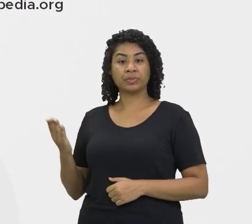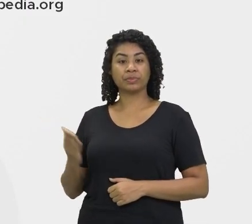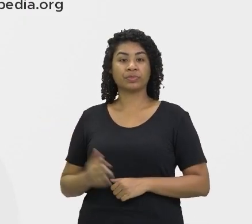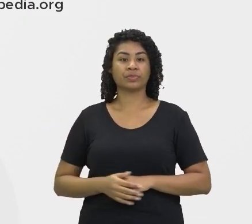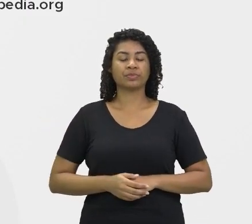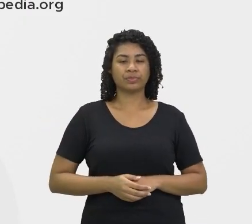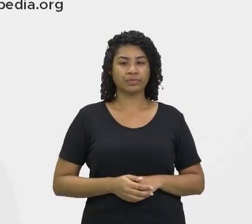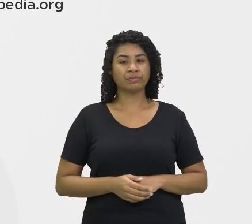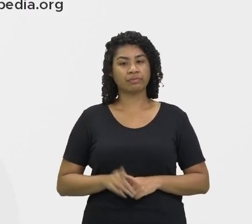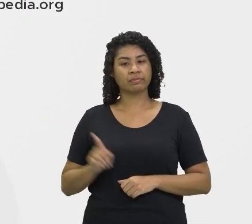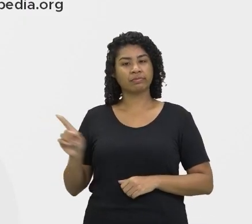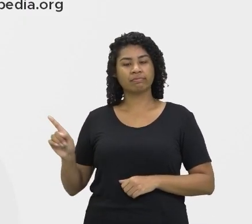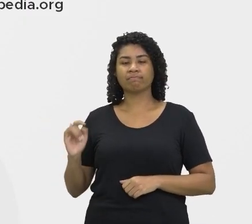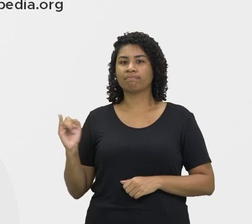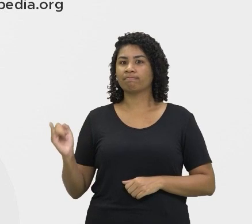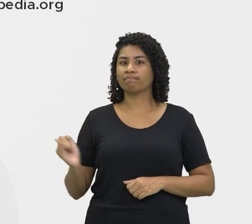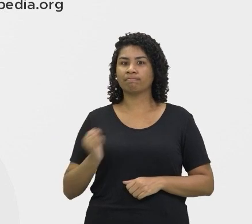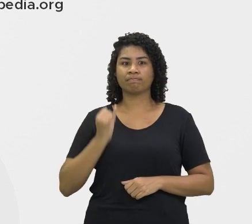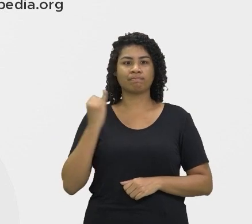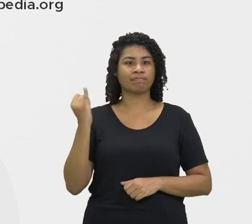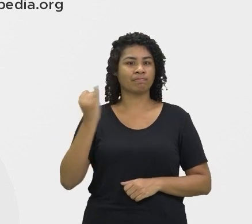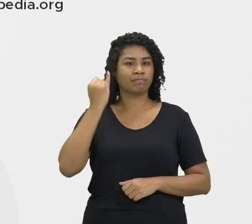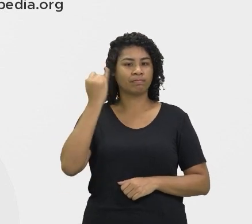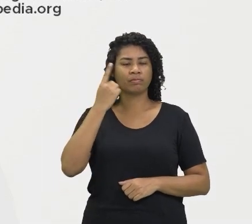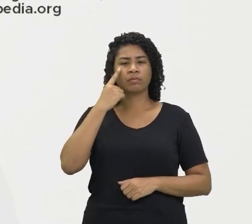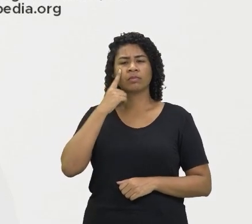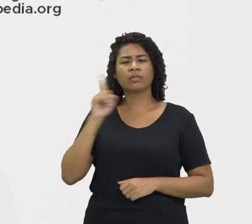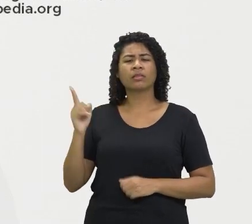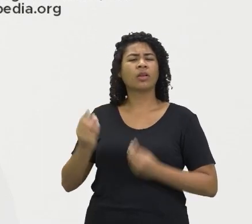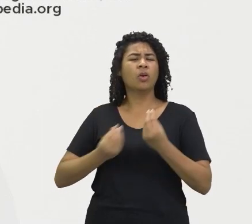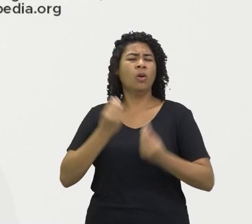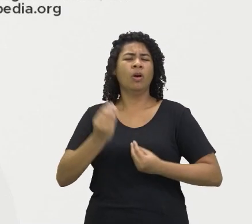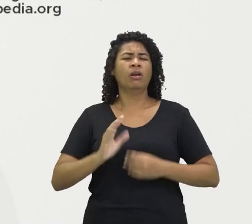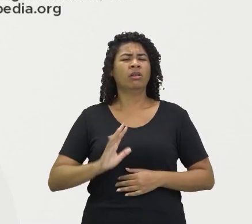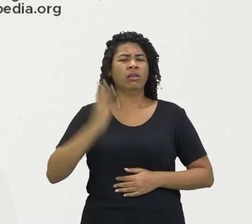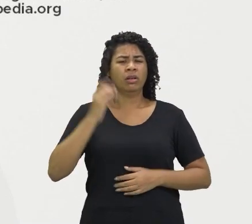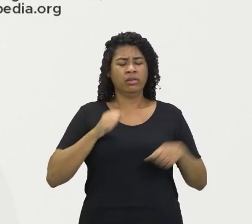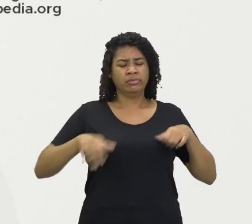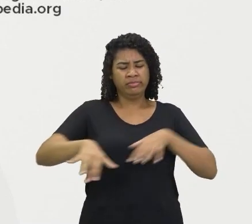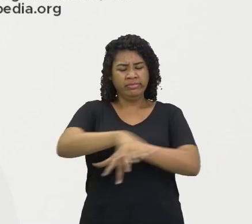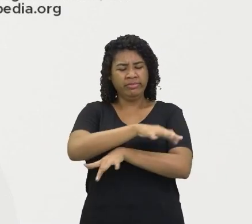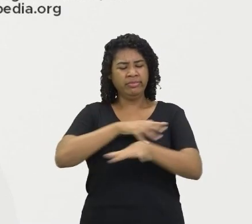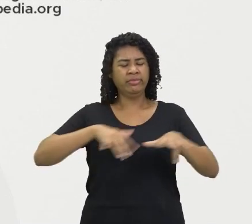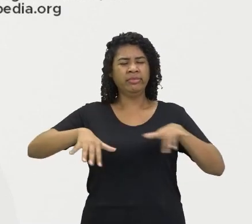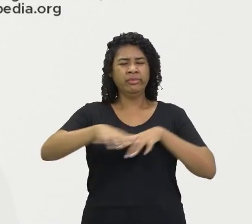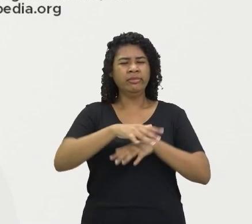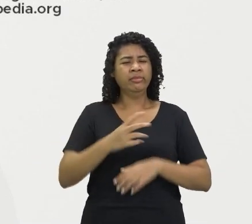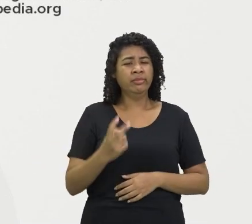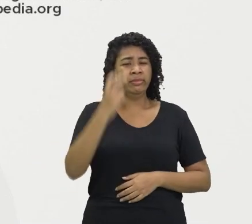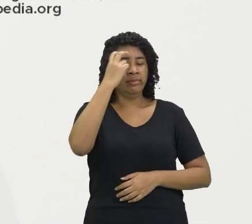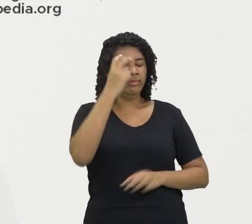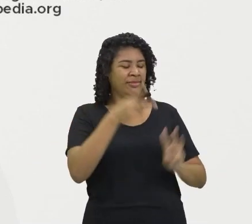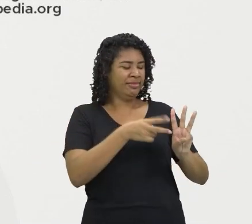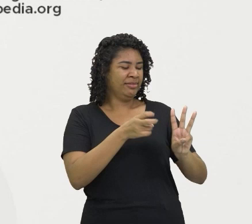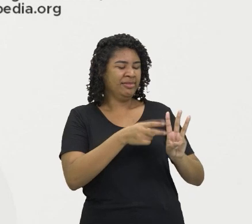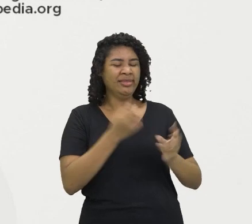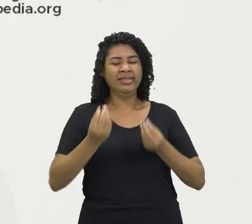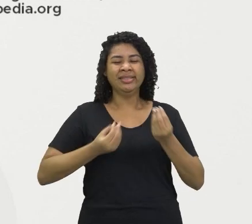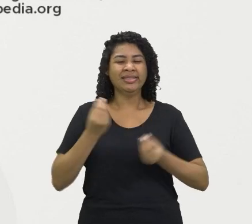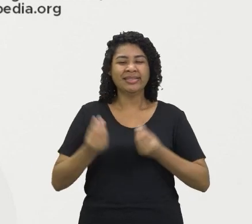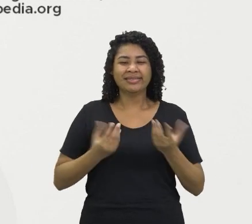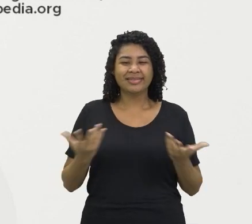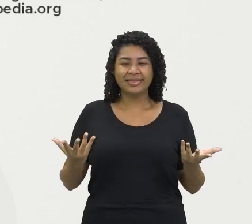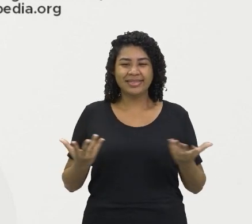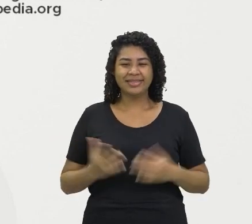uma cartela de ouro. Os rituais indígenas. E como é que é os rituais indígenas? Os rituais indígenas são uma celebração das